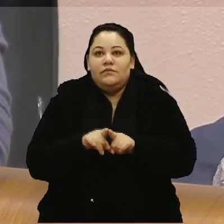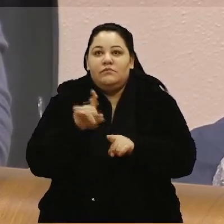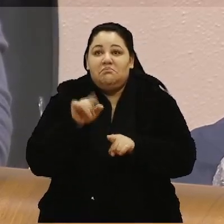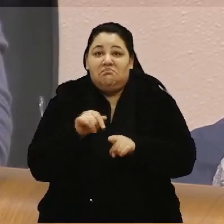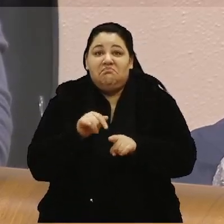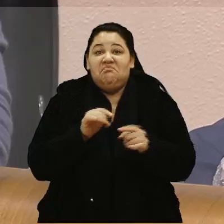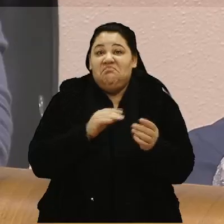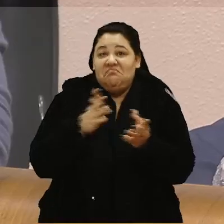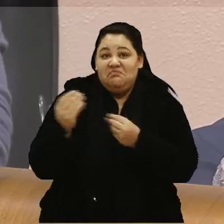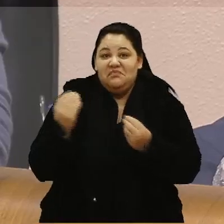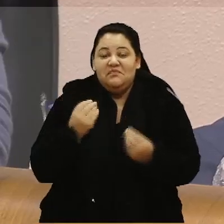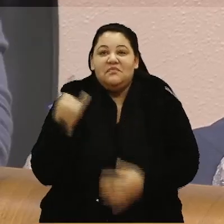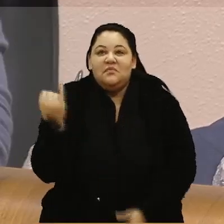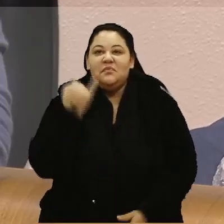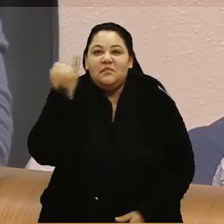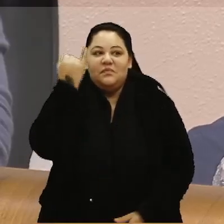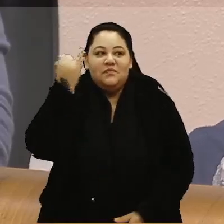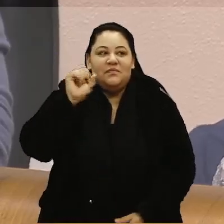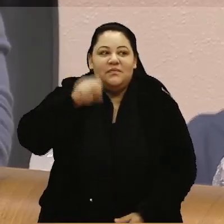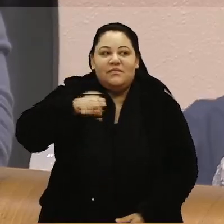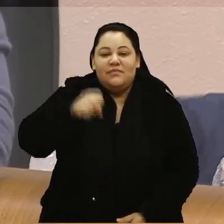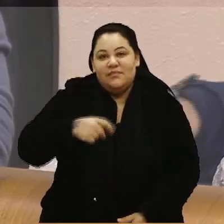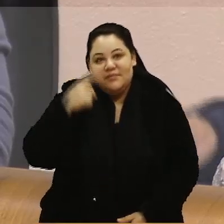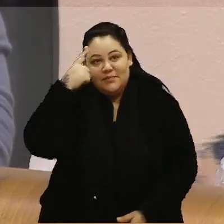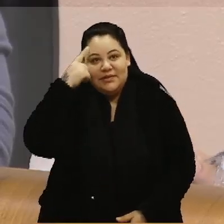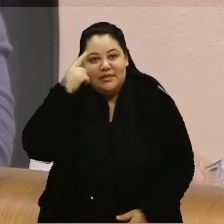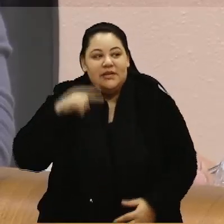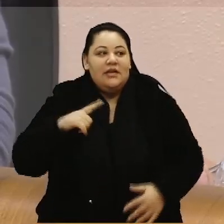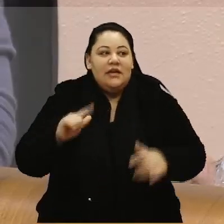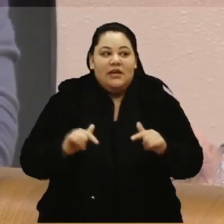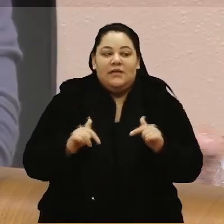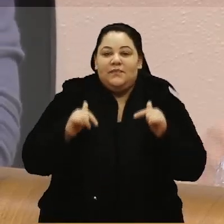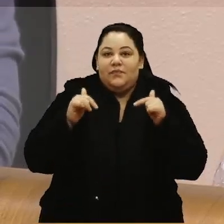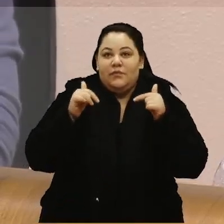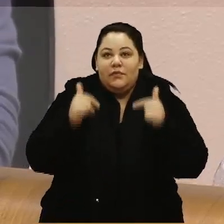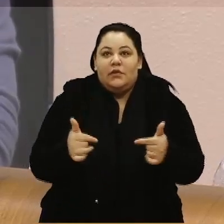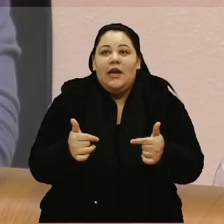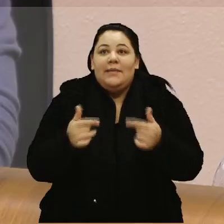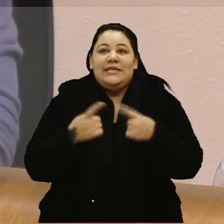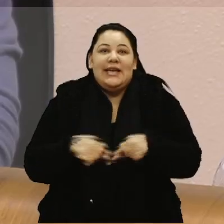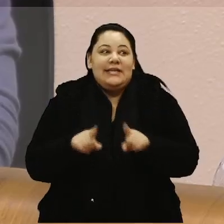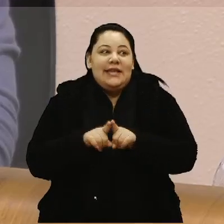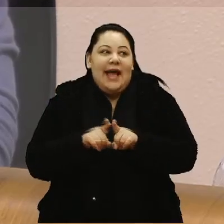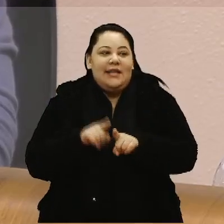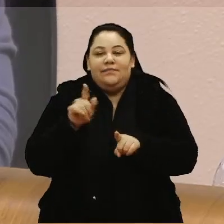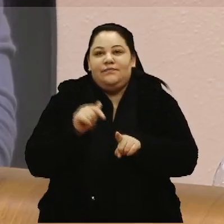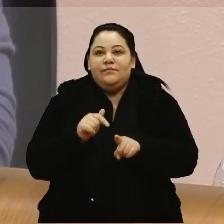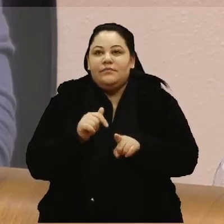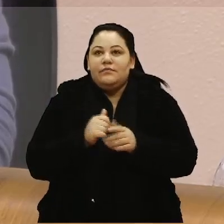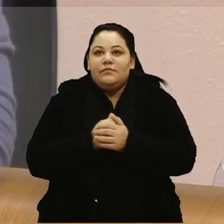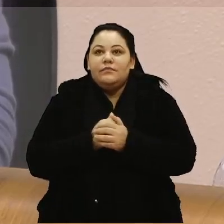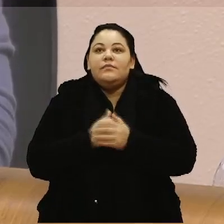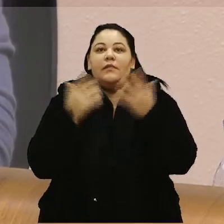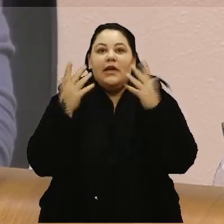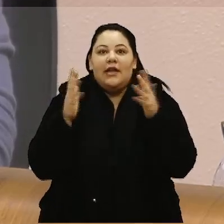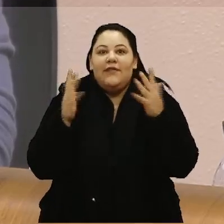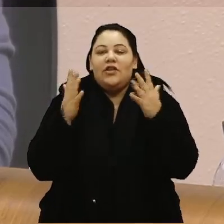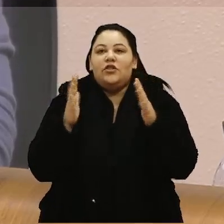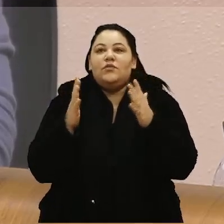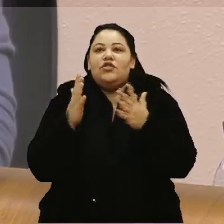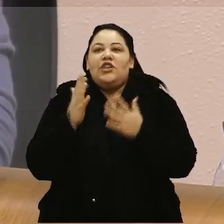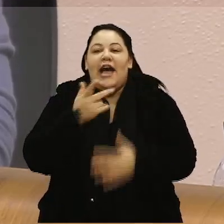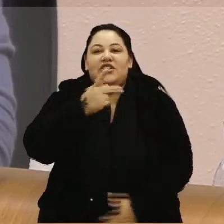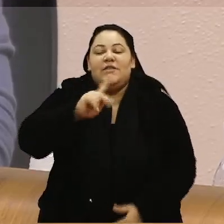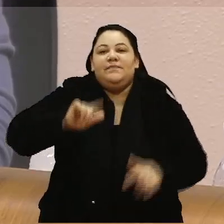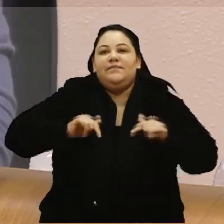né, pensar nessas ações e políticas de primeiros socorros para todas as pessoas. Parabéns pela sua atitude